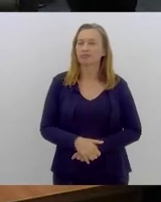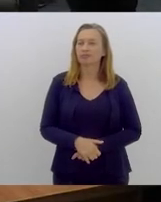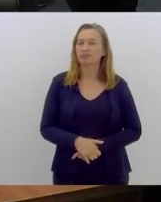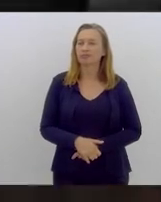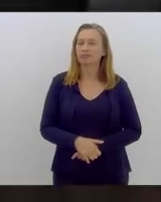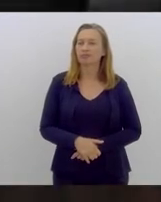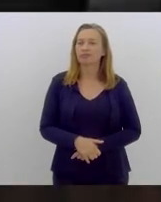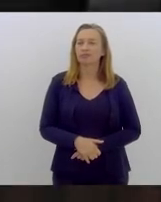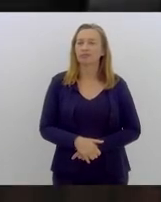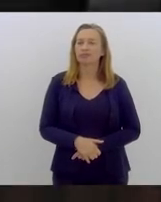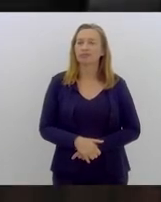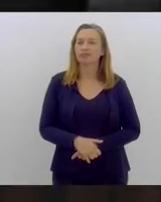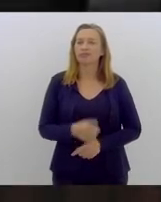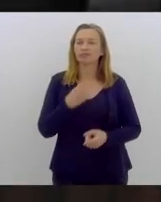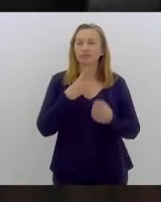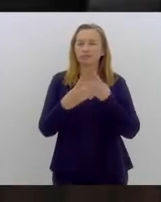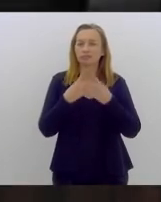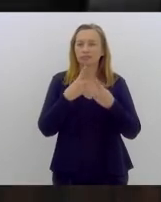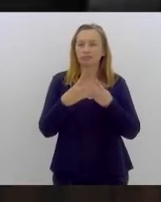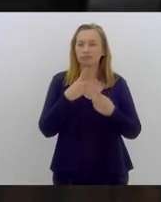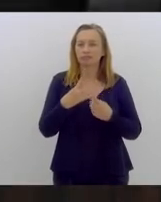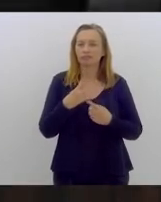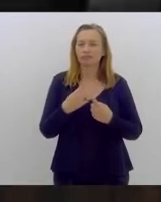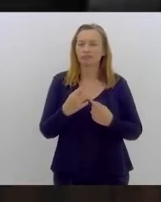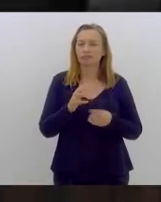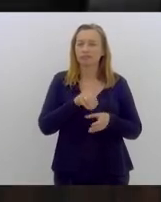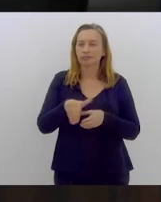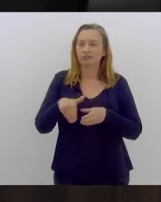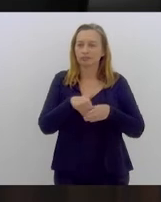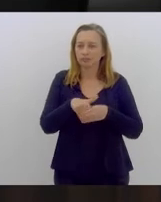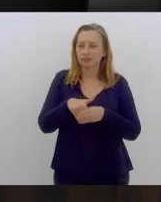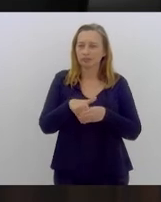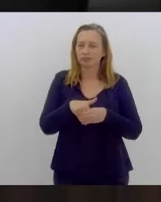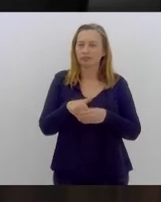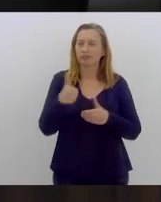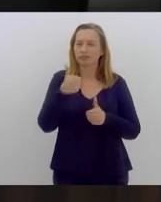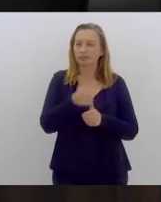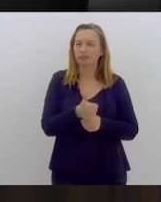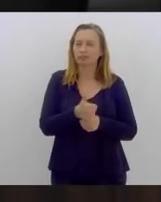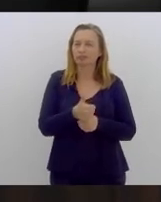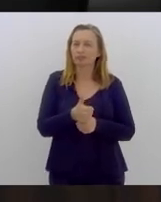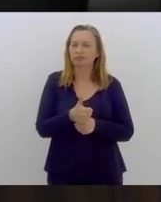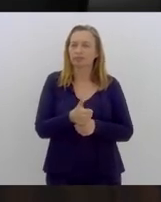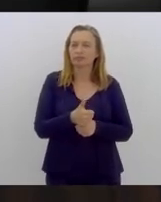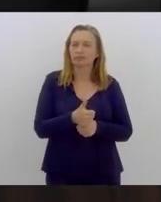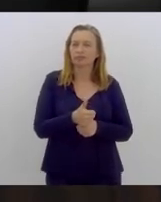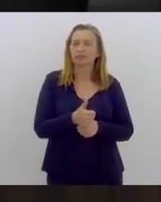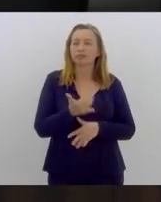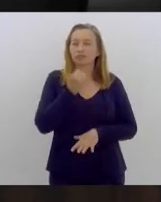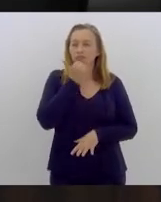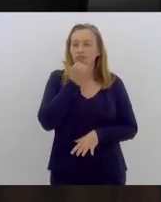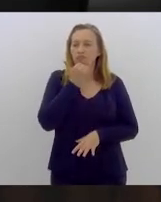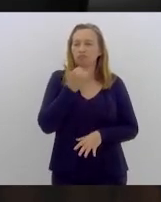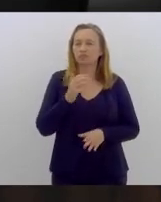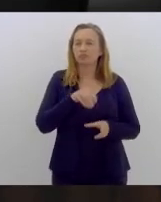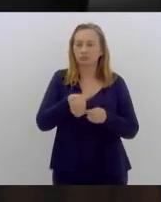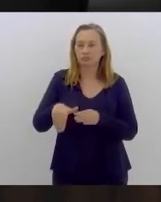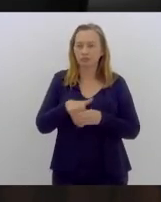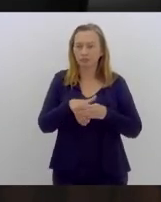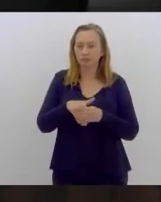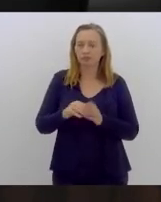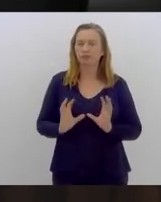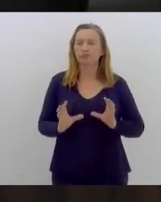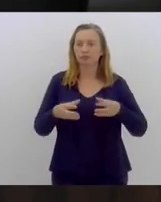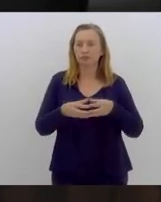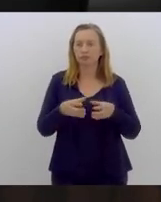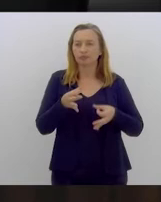Com os pareceres emitidos em votação substitutivo, perdão, em votação parecer da Comissão de Constituição